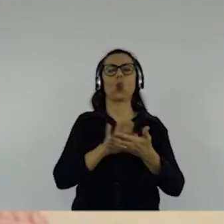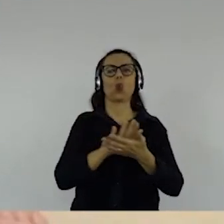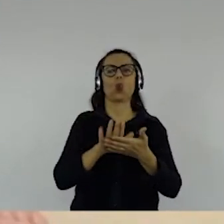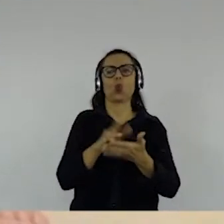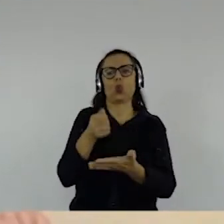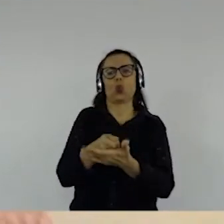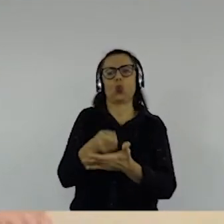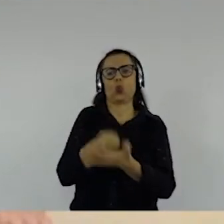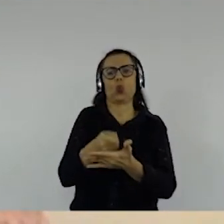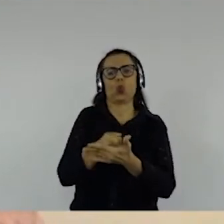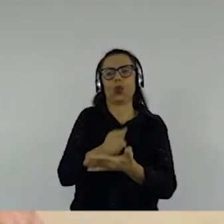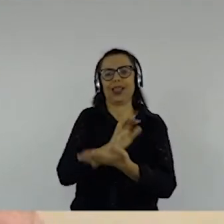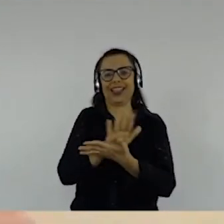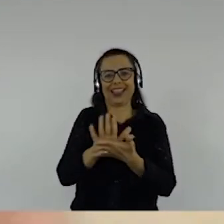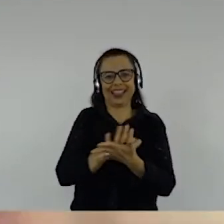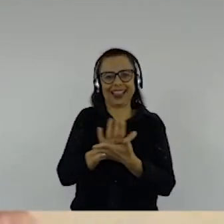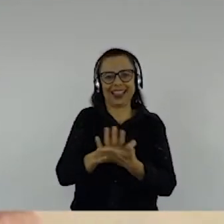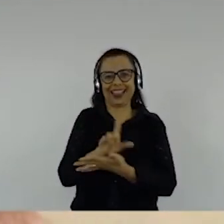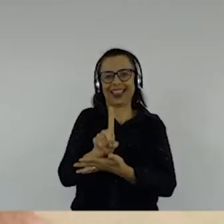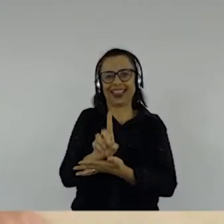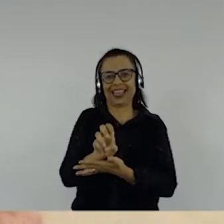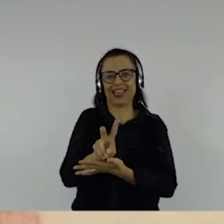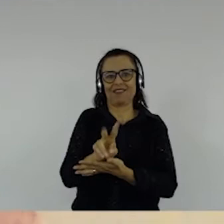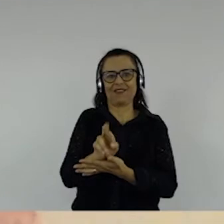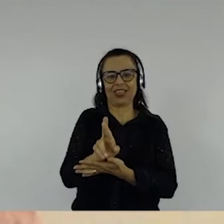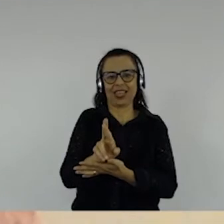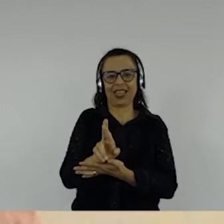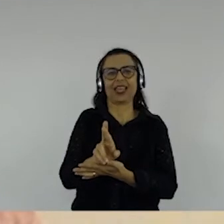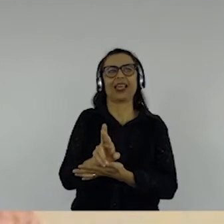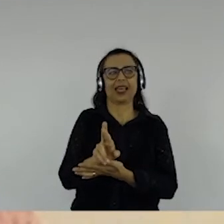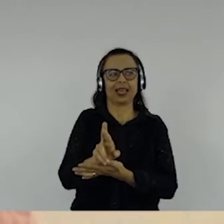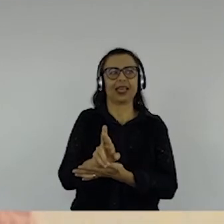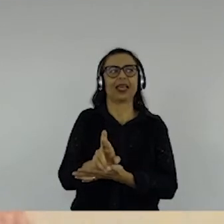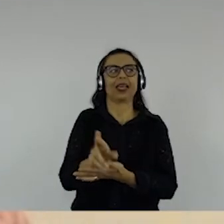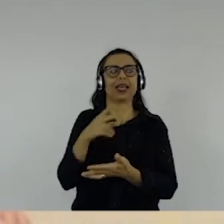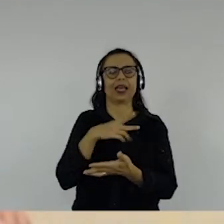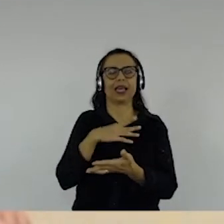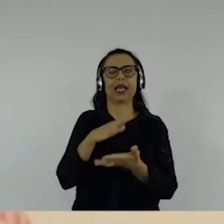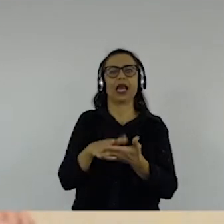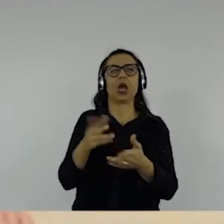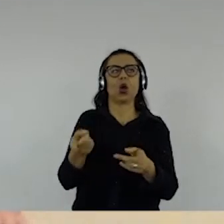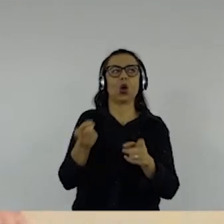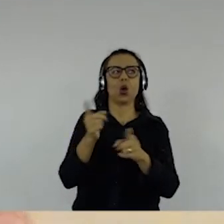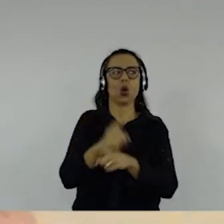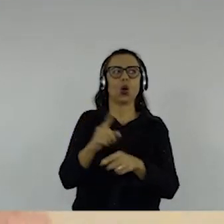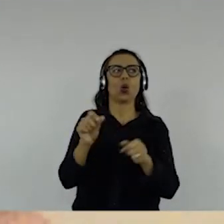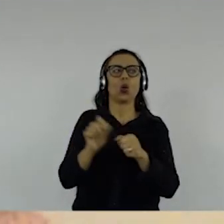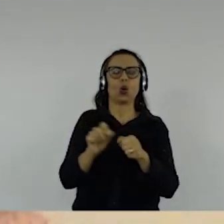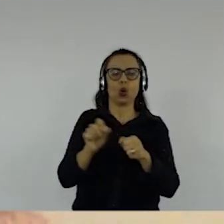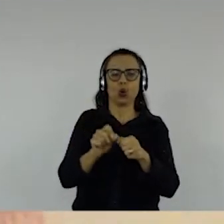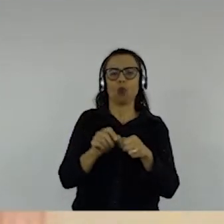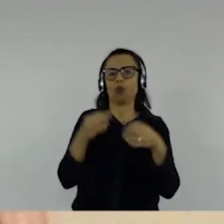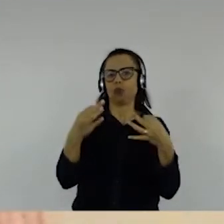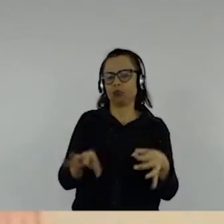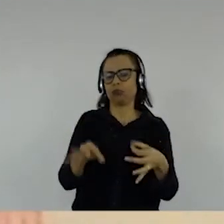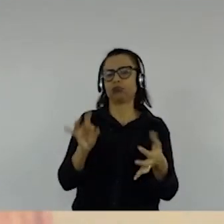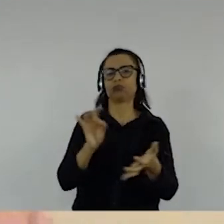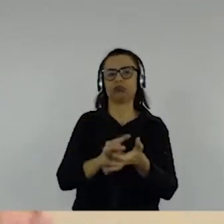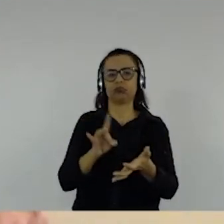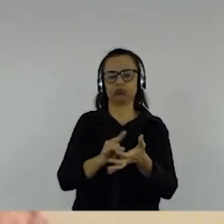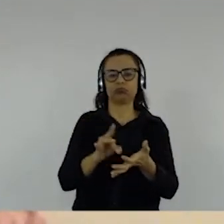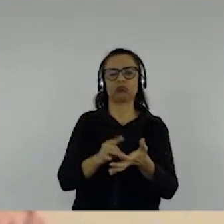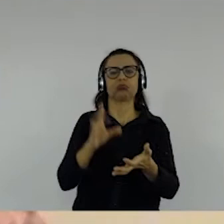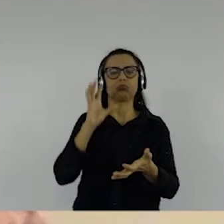dever. Ou seja, se uma das partes não quiser renegociar, a parte contrária vai ter que realmente buscar